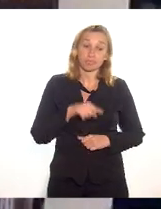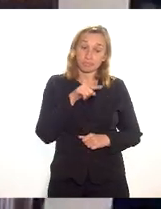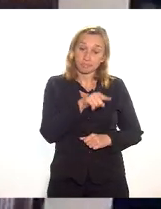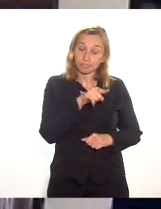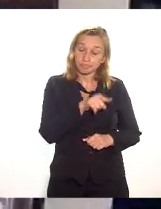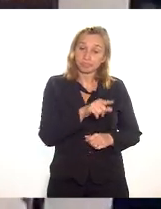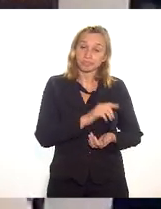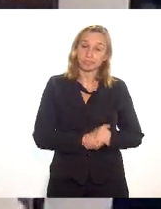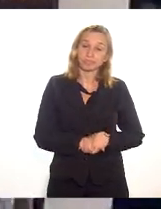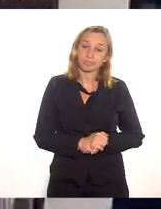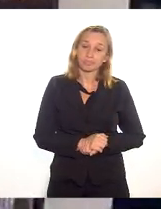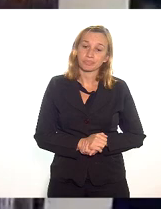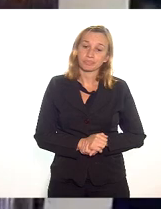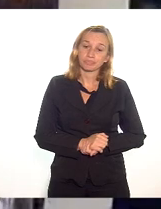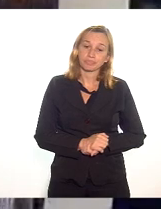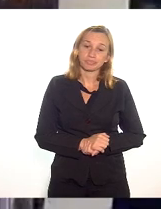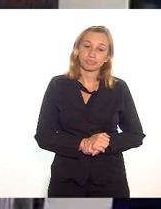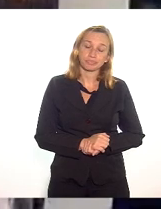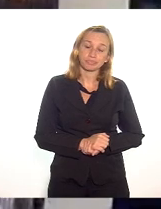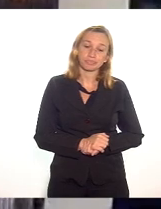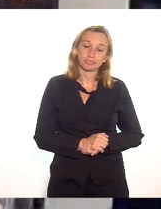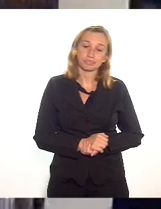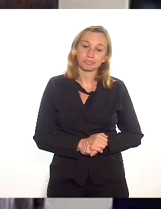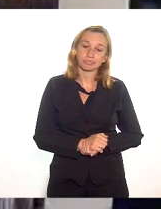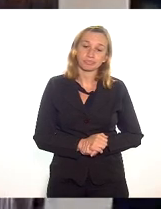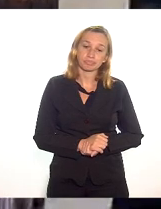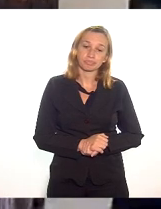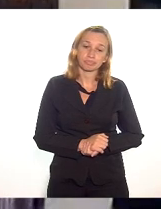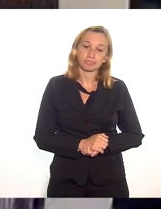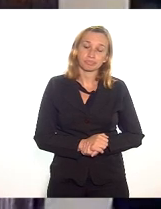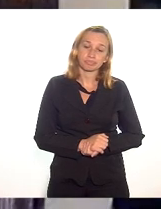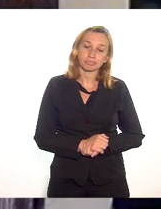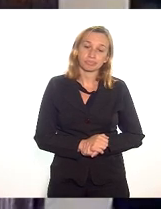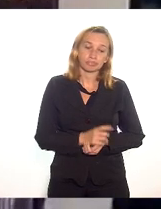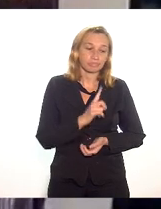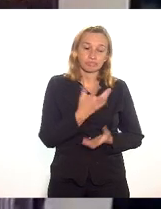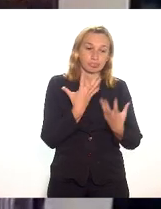que condena a existência do Estado mínimo.